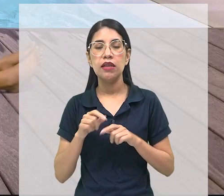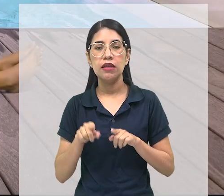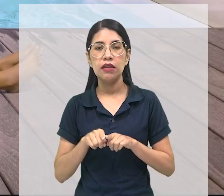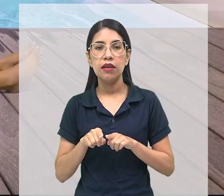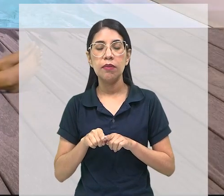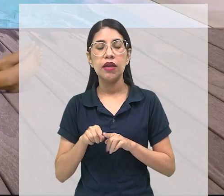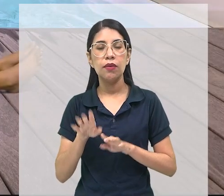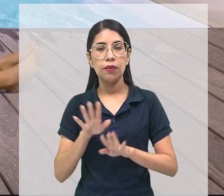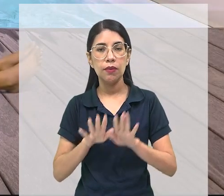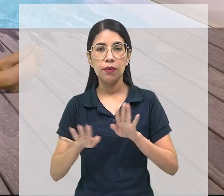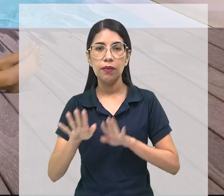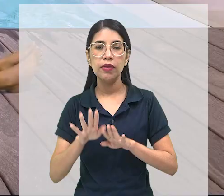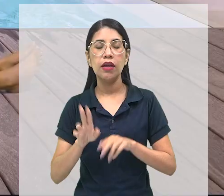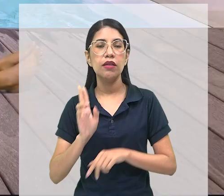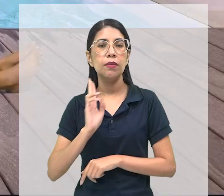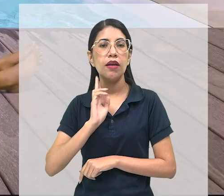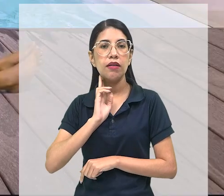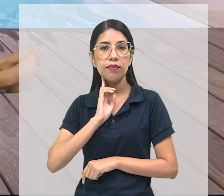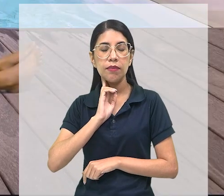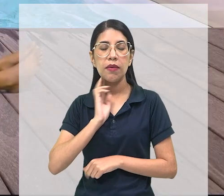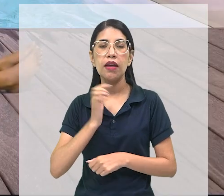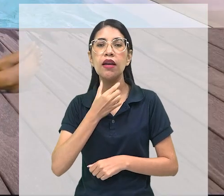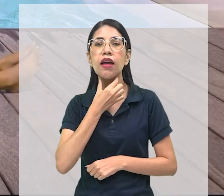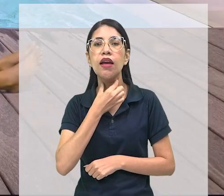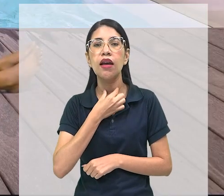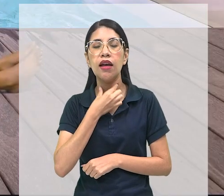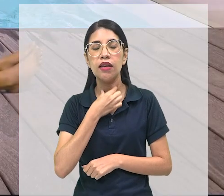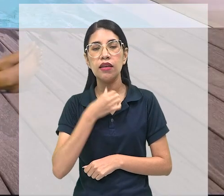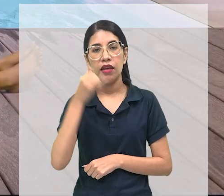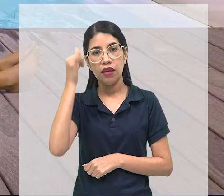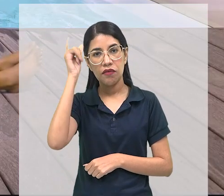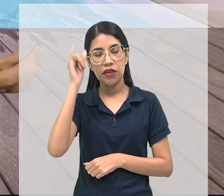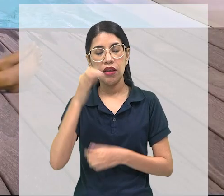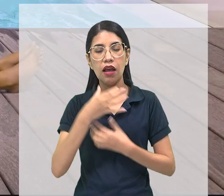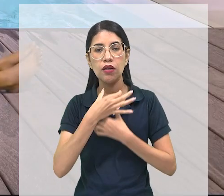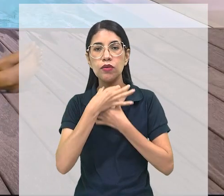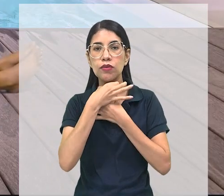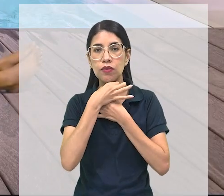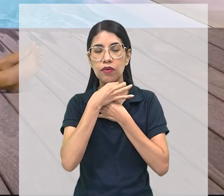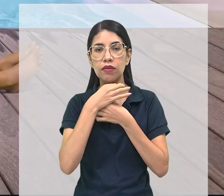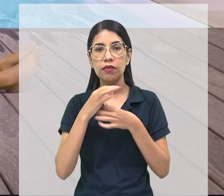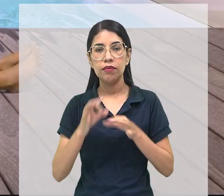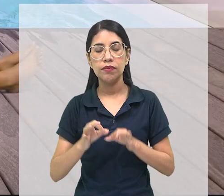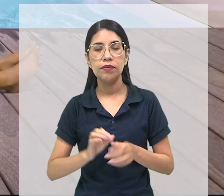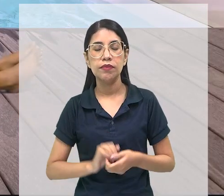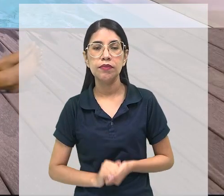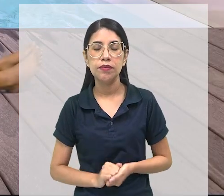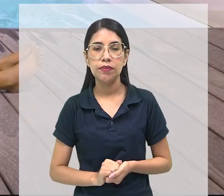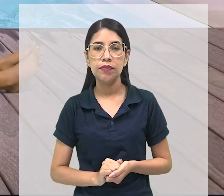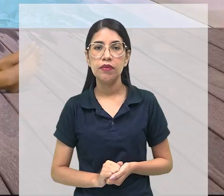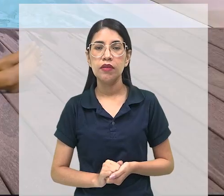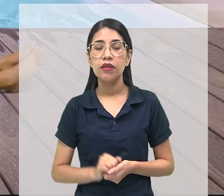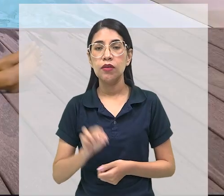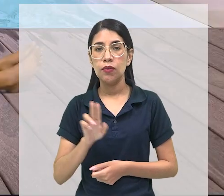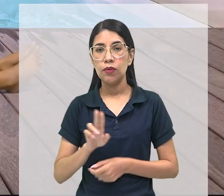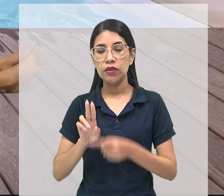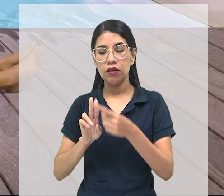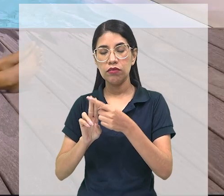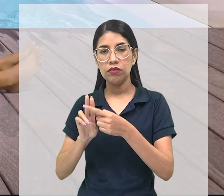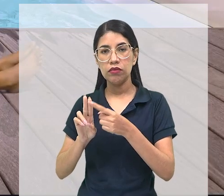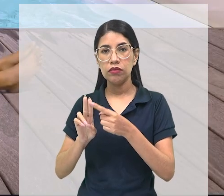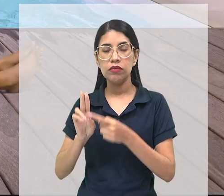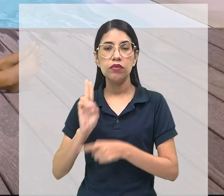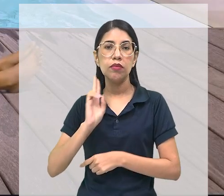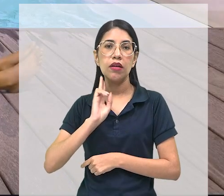aqui da traqueia e prejudicando a respiração da vítima que já está abalada. Então você coloca os 2 dedos